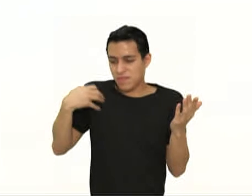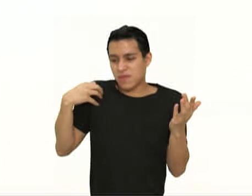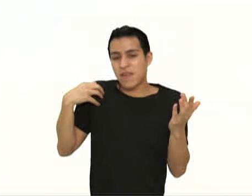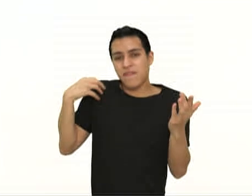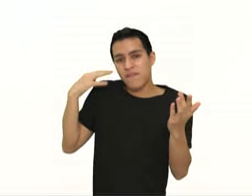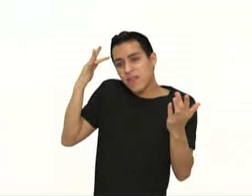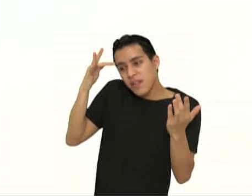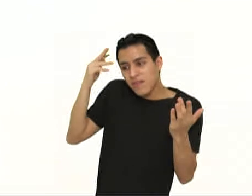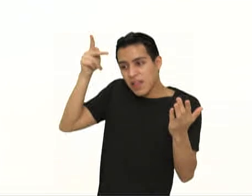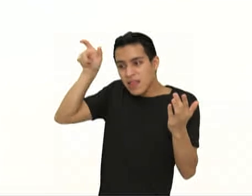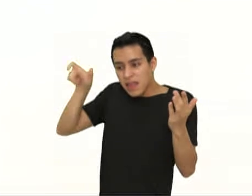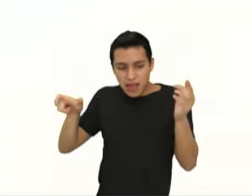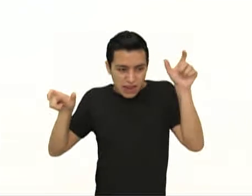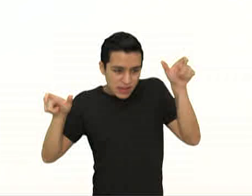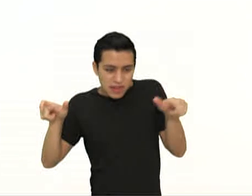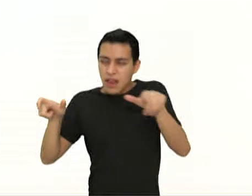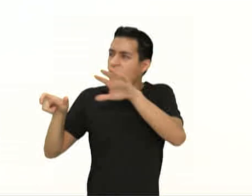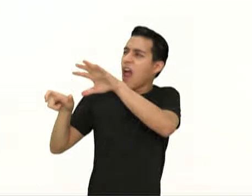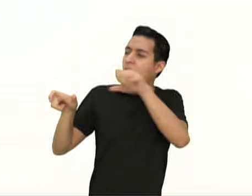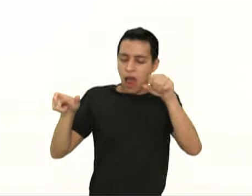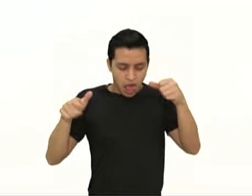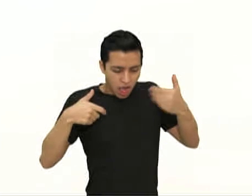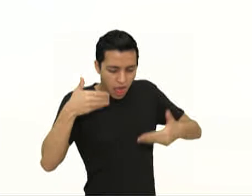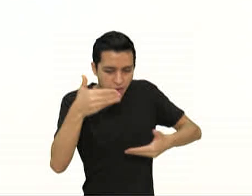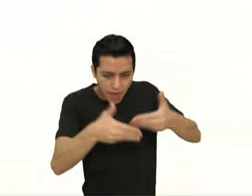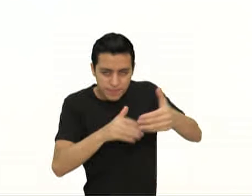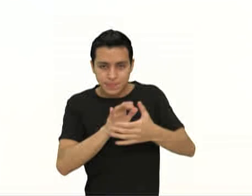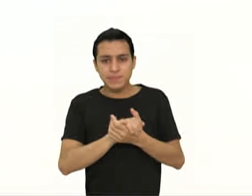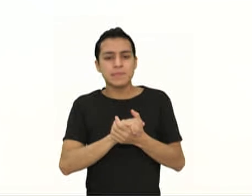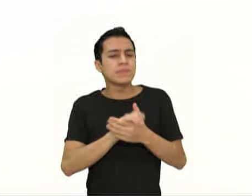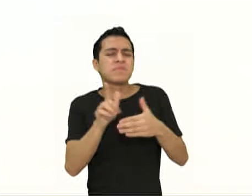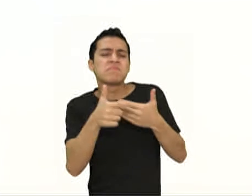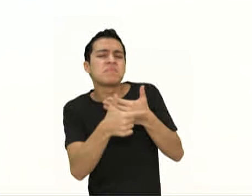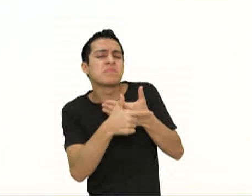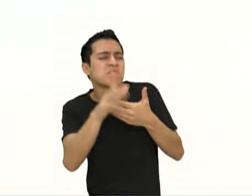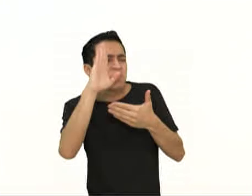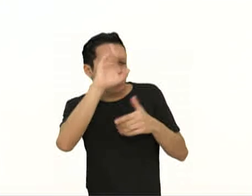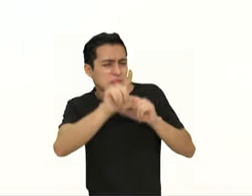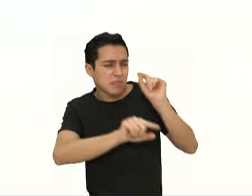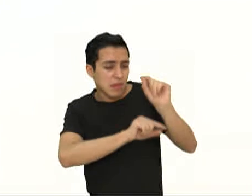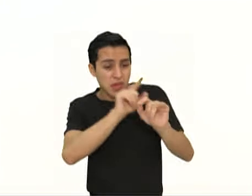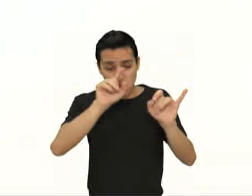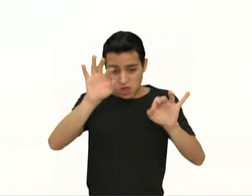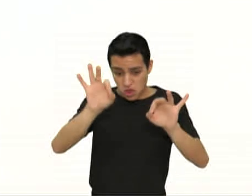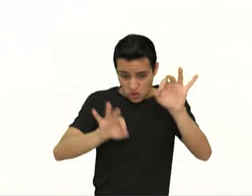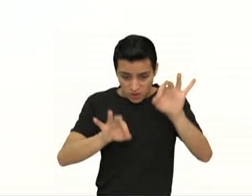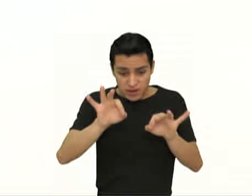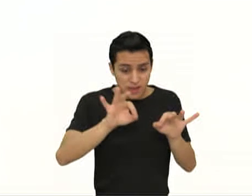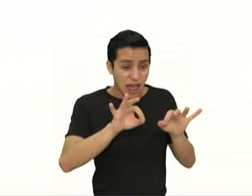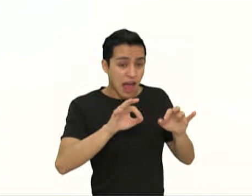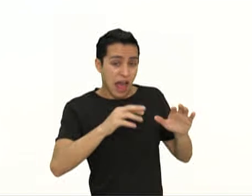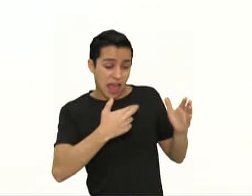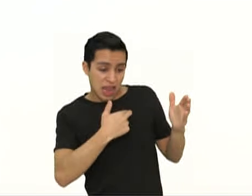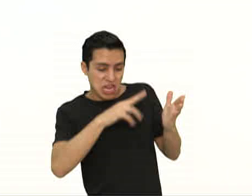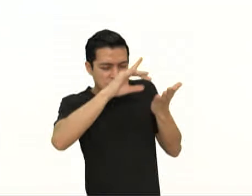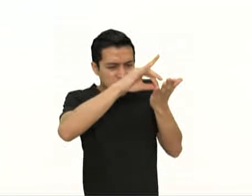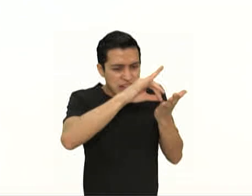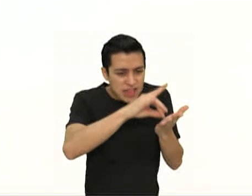se inspirar na filosofia aristotélica. Seu papel principal foi de organizar as verdades da religião e